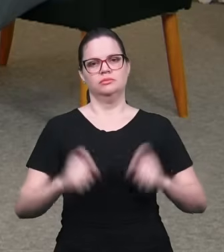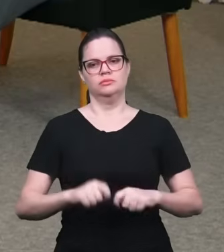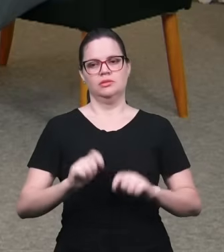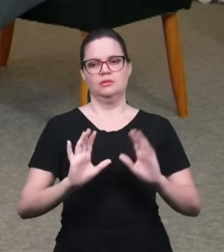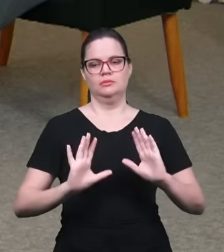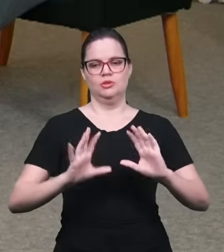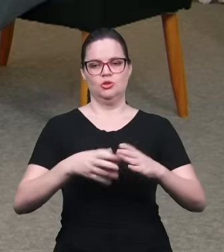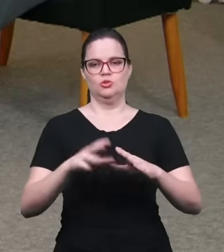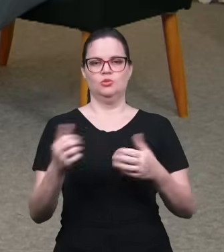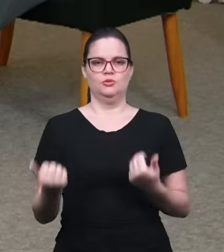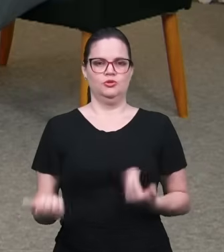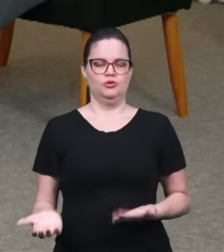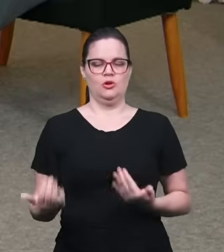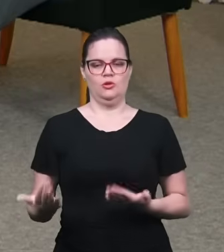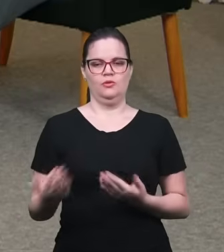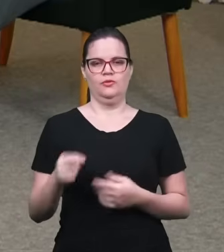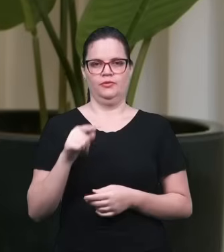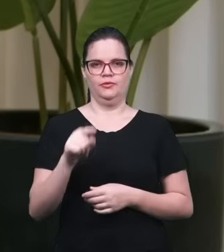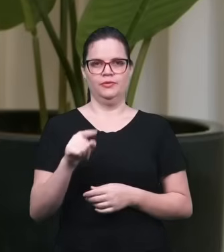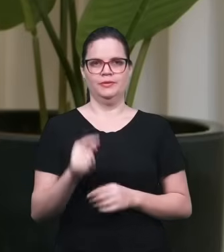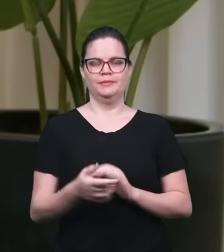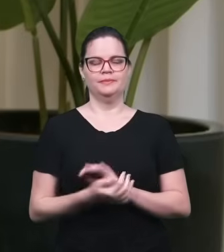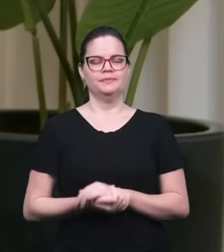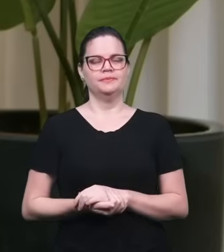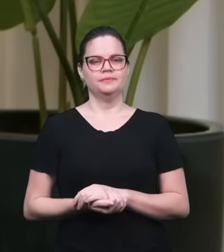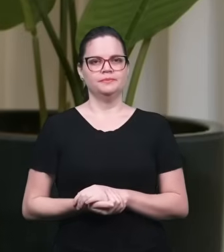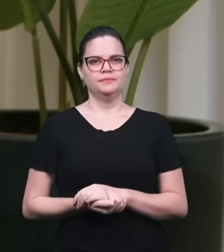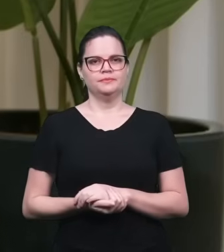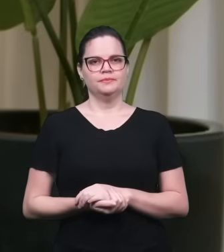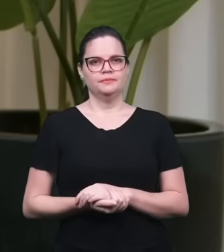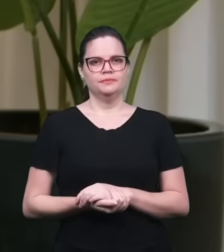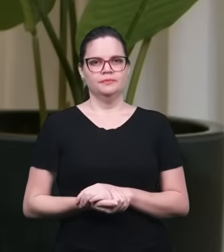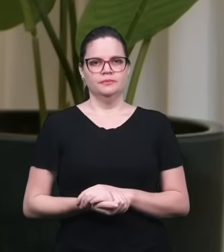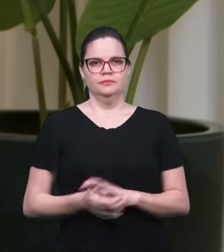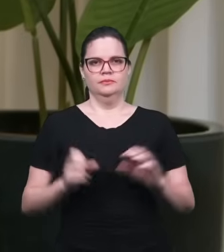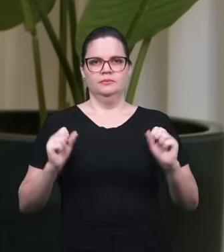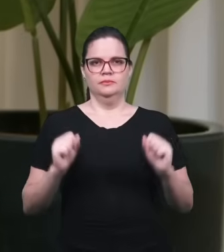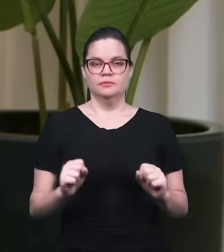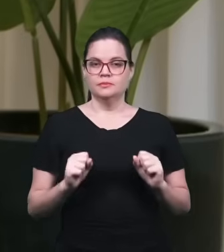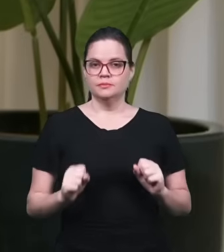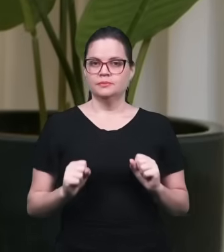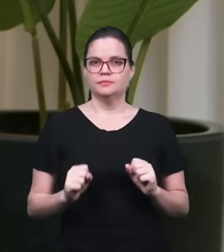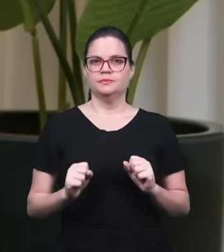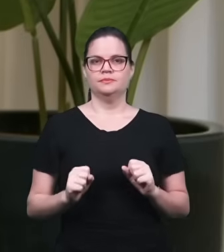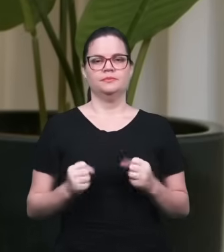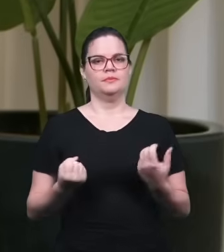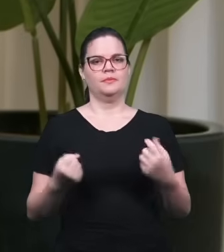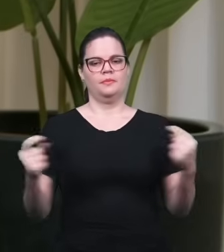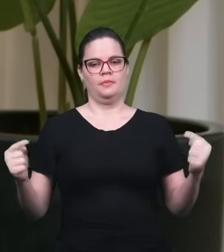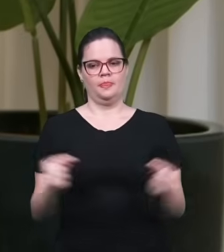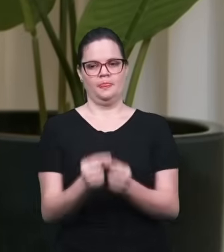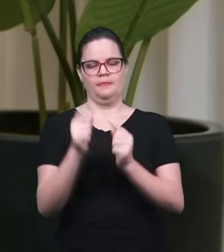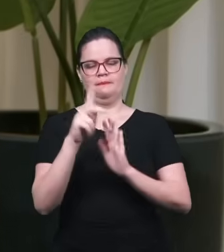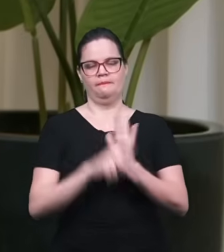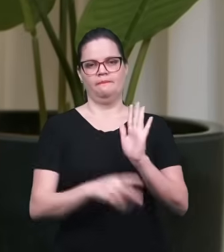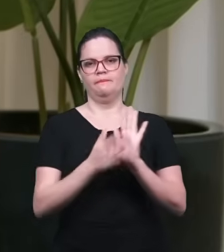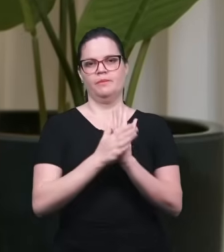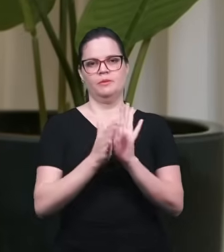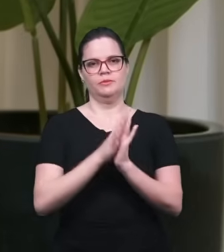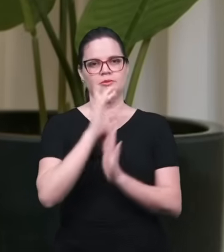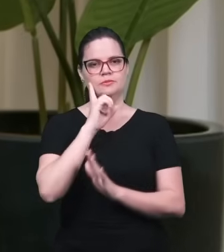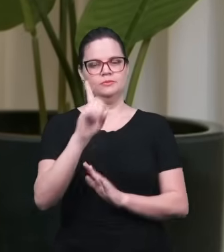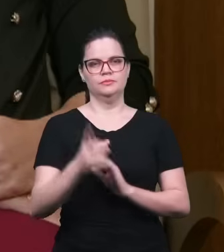suporte para que o jovem ele possa estar enquadrado dentro do plano do projeto de